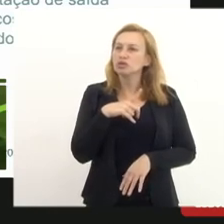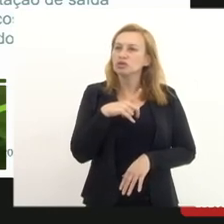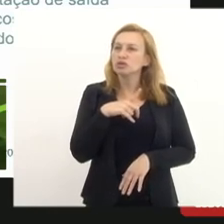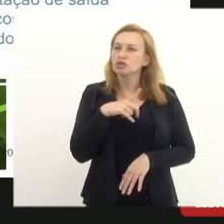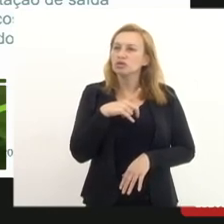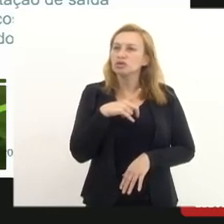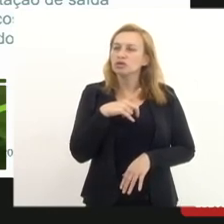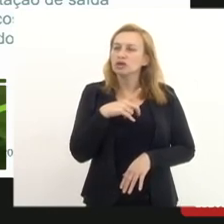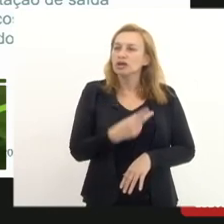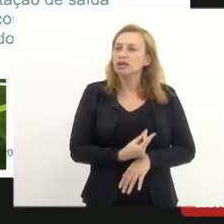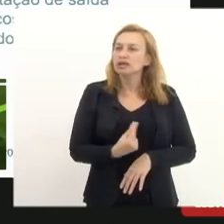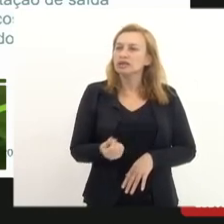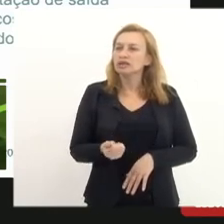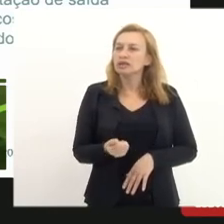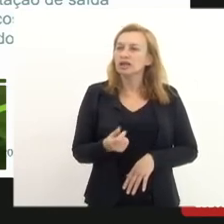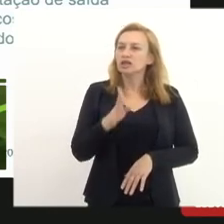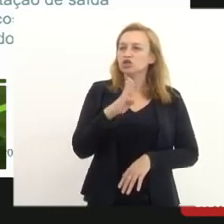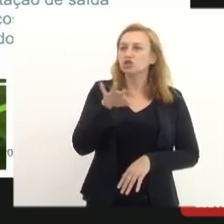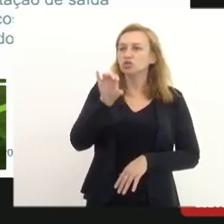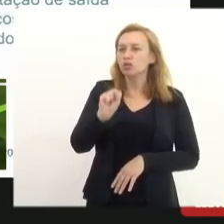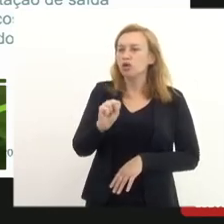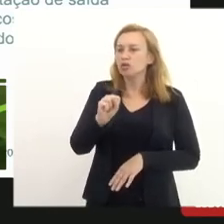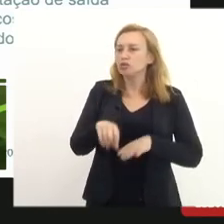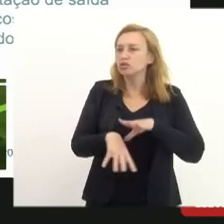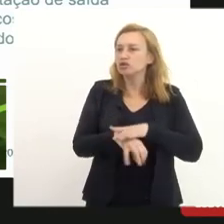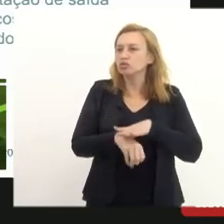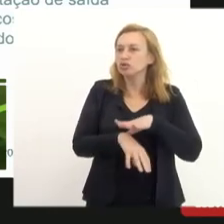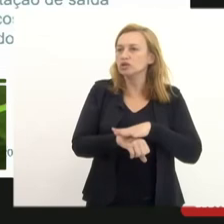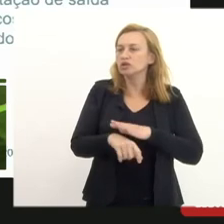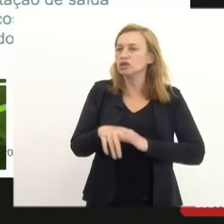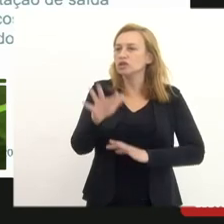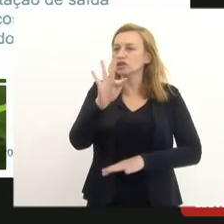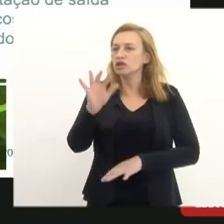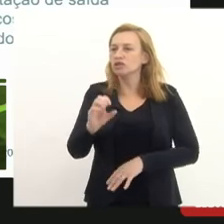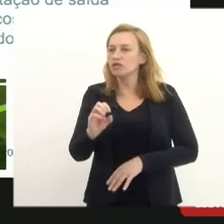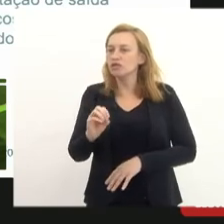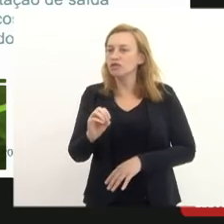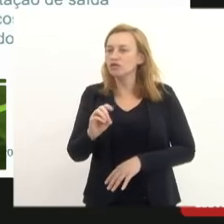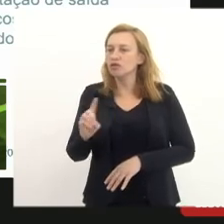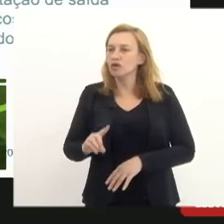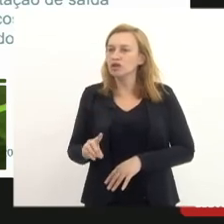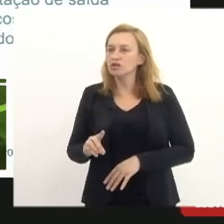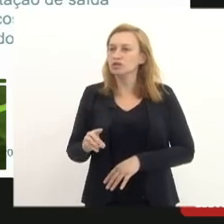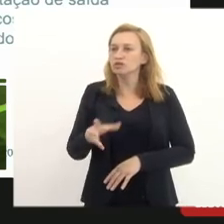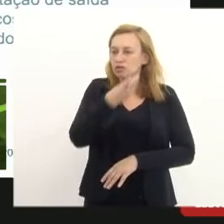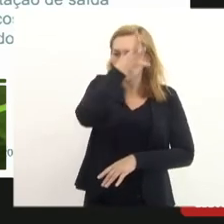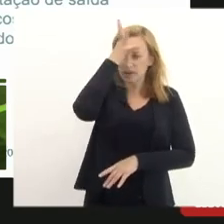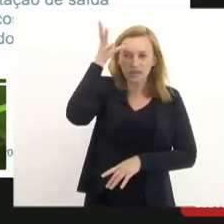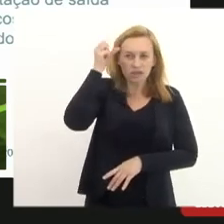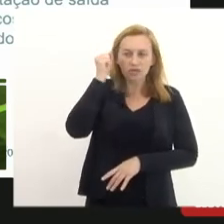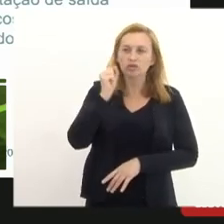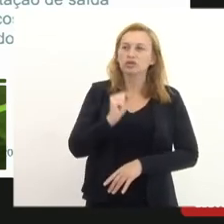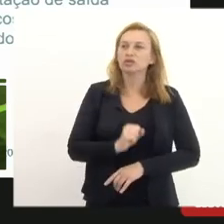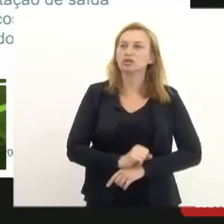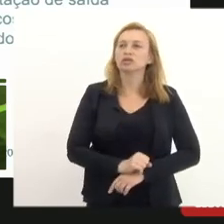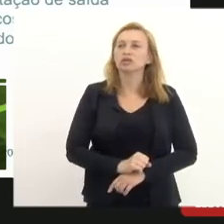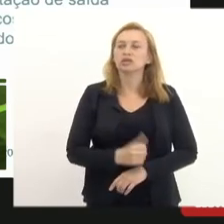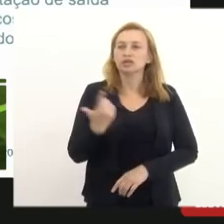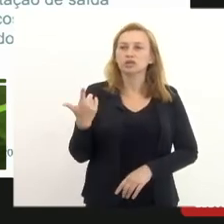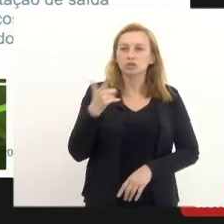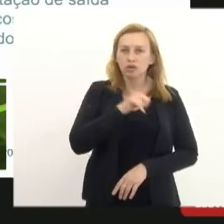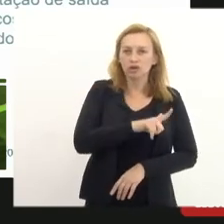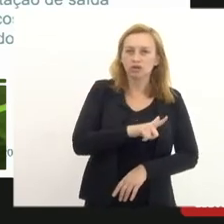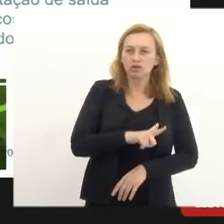manifestamos a saída dos blocos exploratórios da Bacia da Foz do Amazonas, que já haviam sido ganhos,